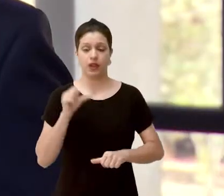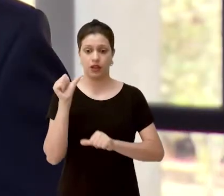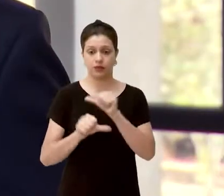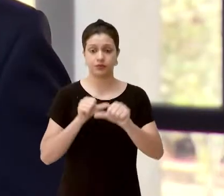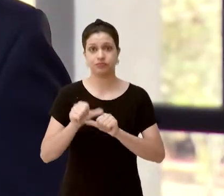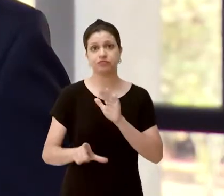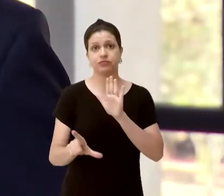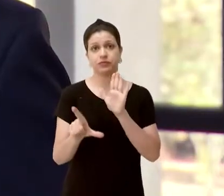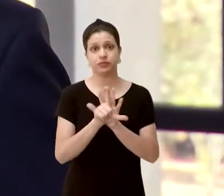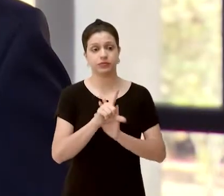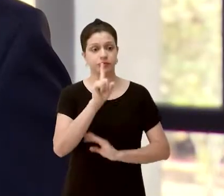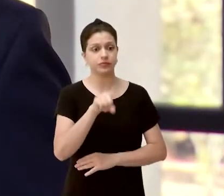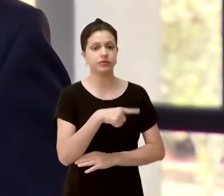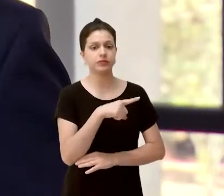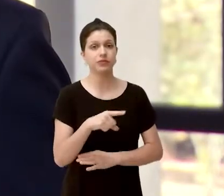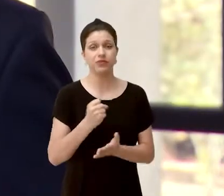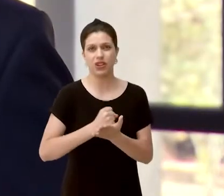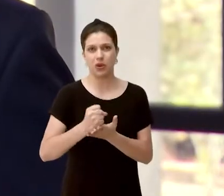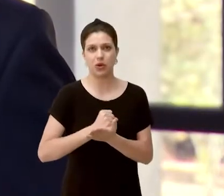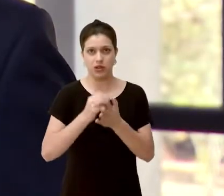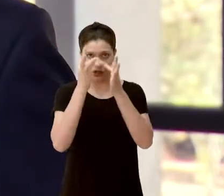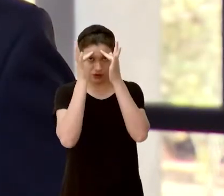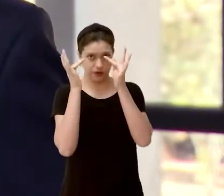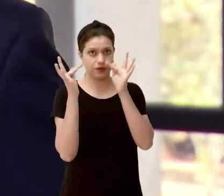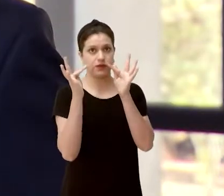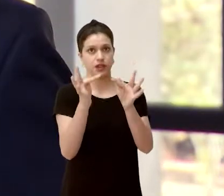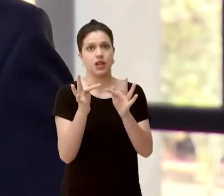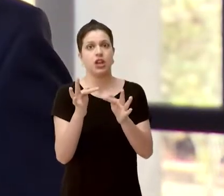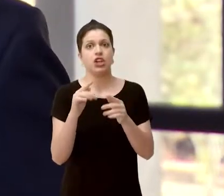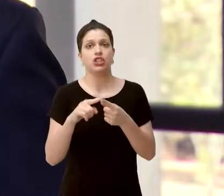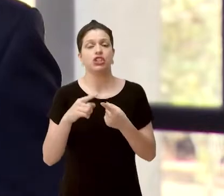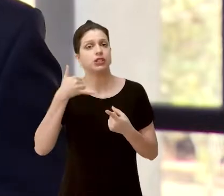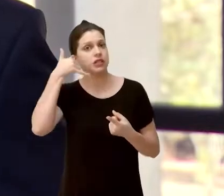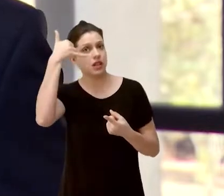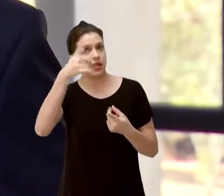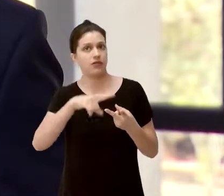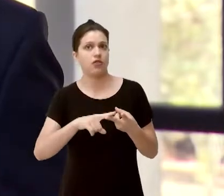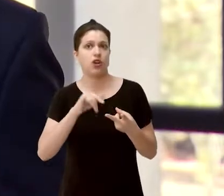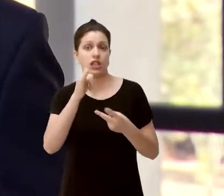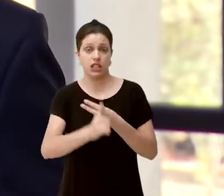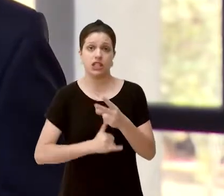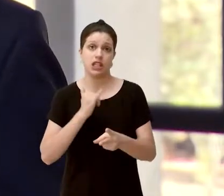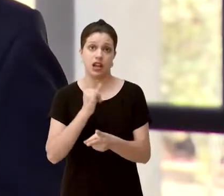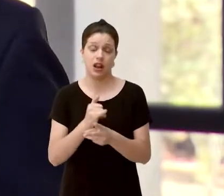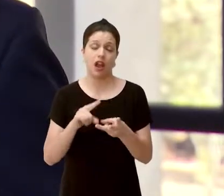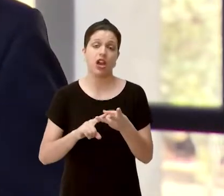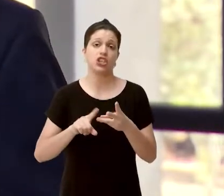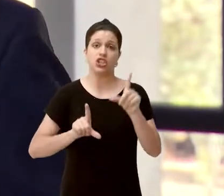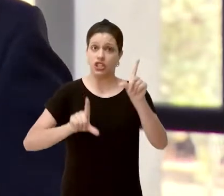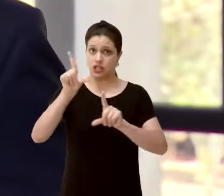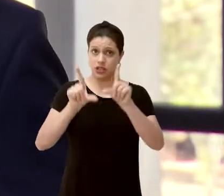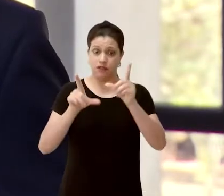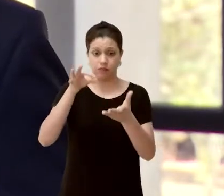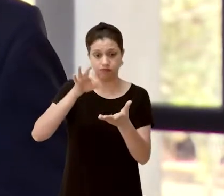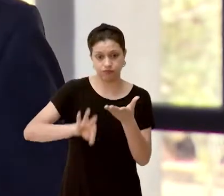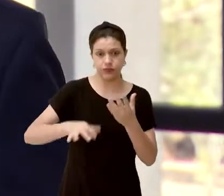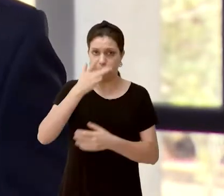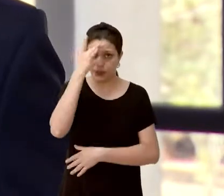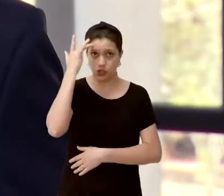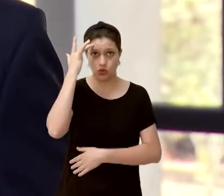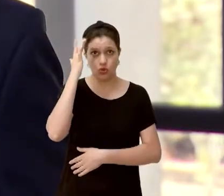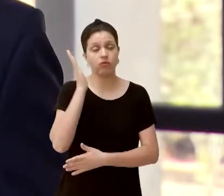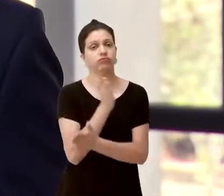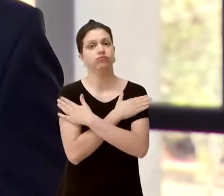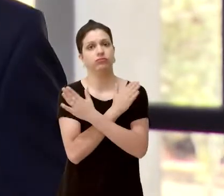altera a legislação que permite o cancelamento de contratos de fidelidade, de serviços de telefonia, internet e TV por assinatura por